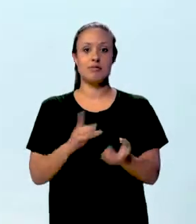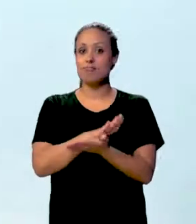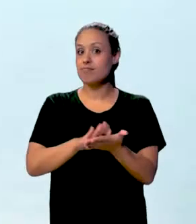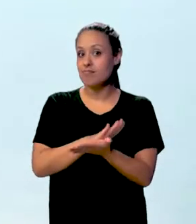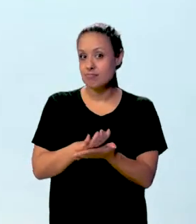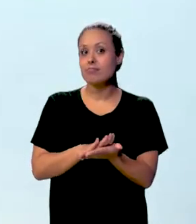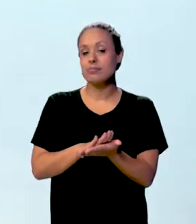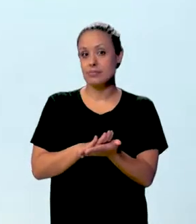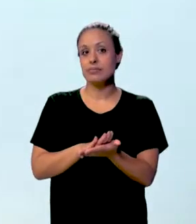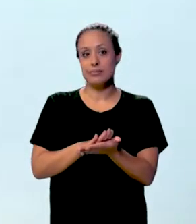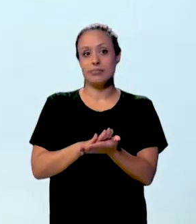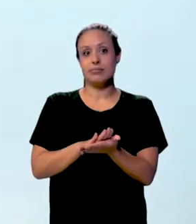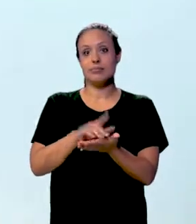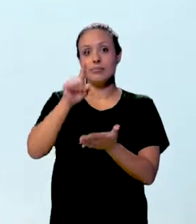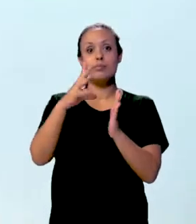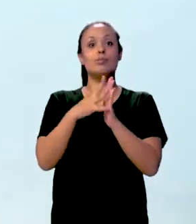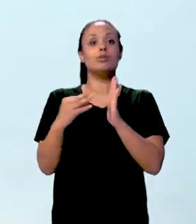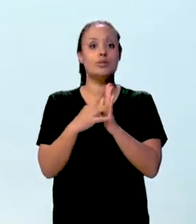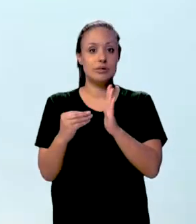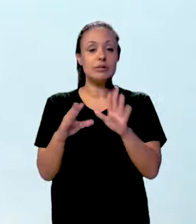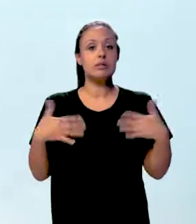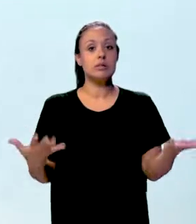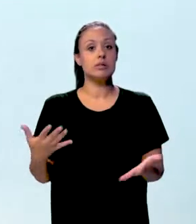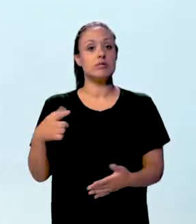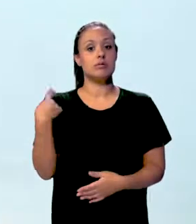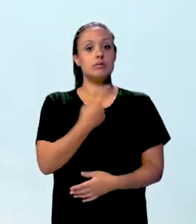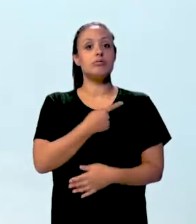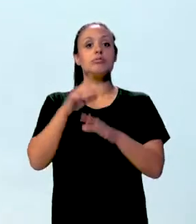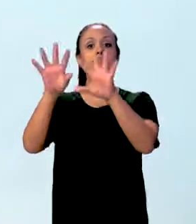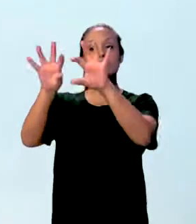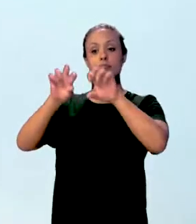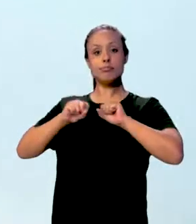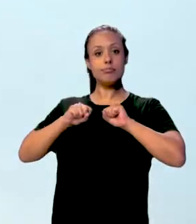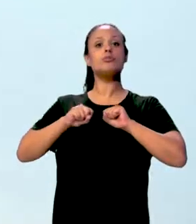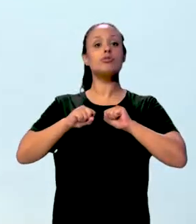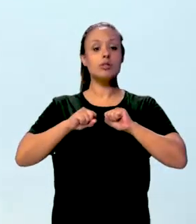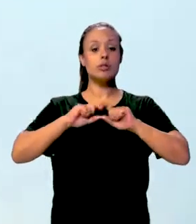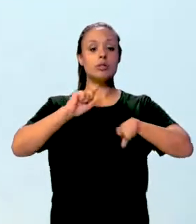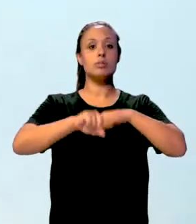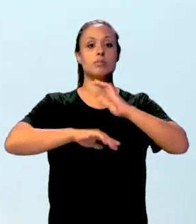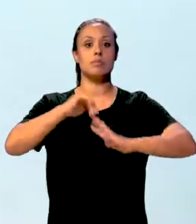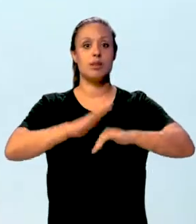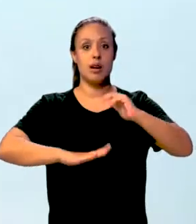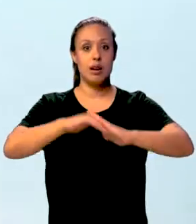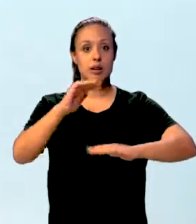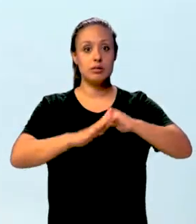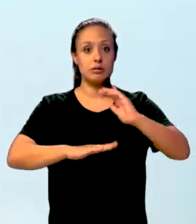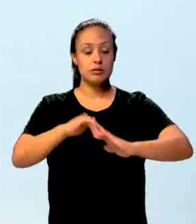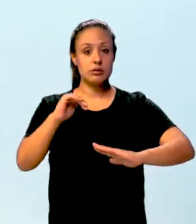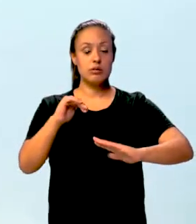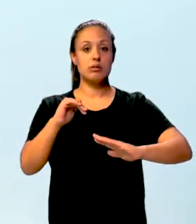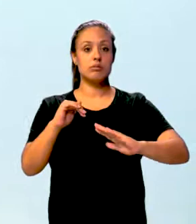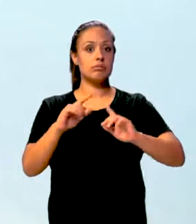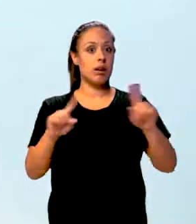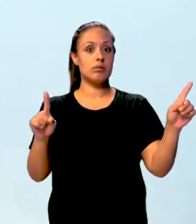toma esse conceito de humano e aplica numa prática, nós temos que um contingente imenso de pessoas